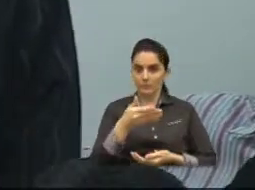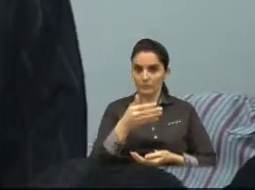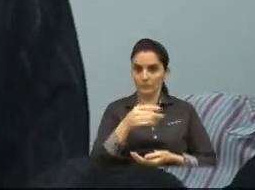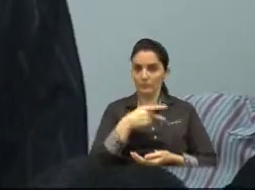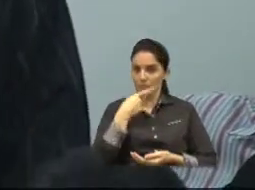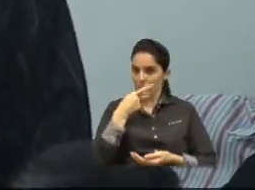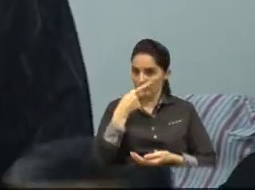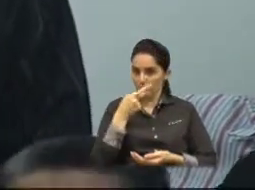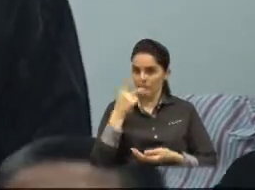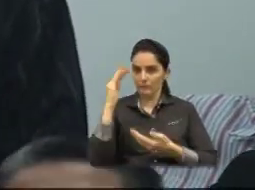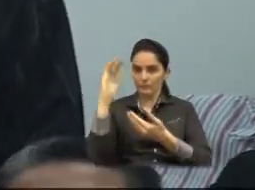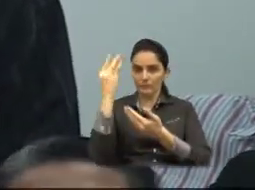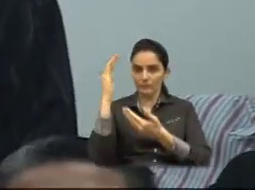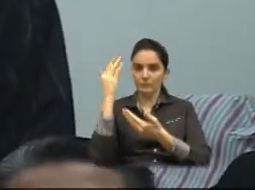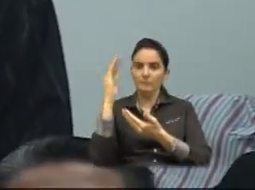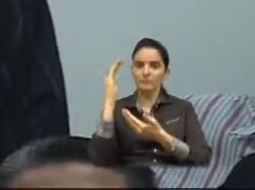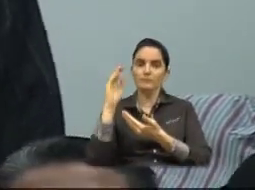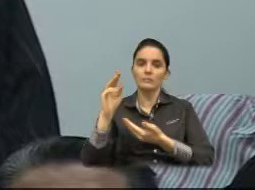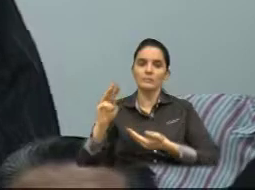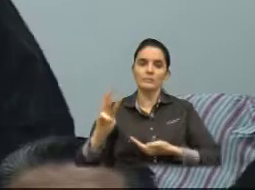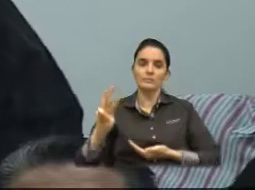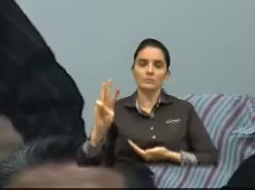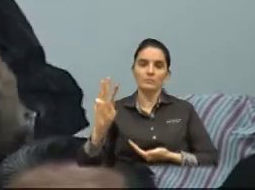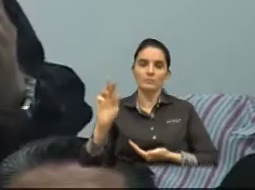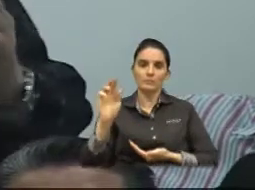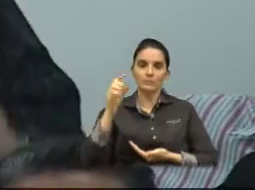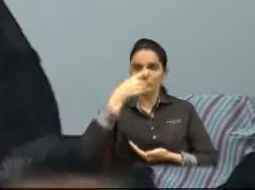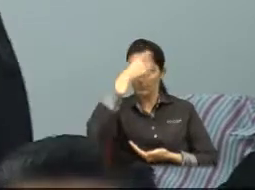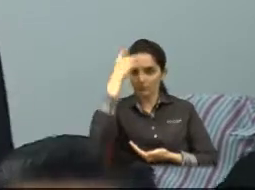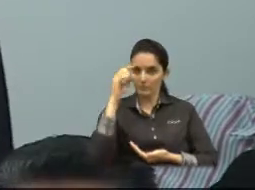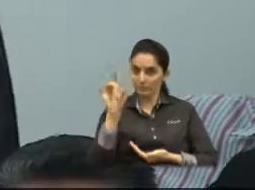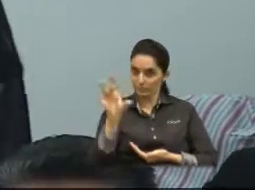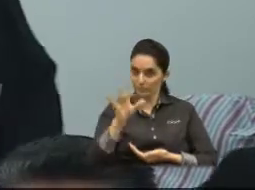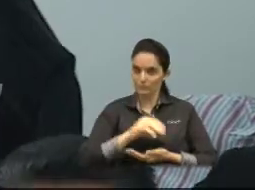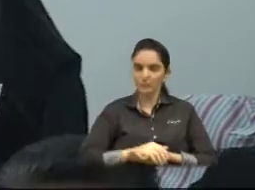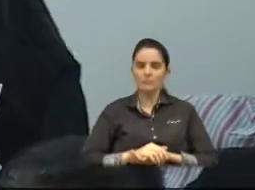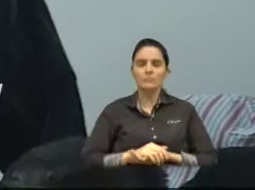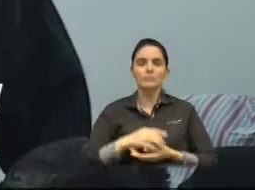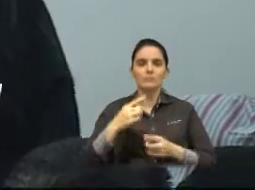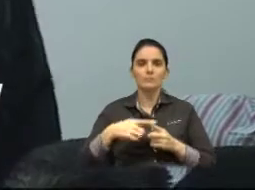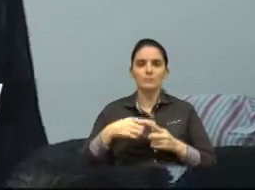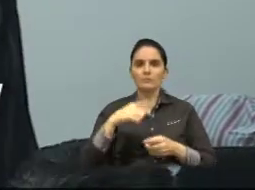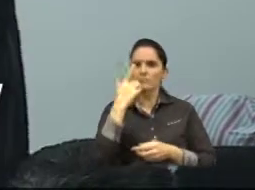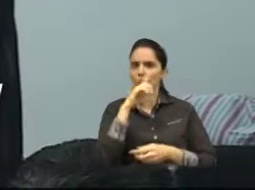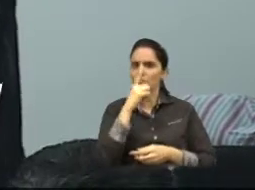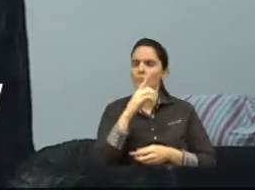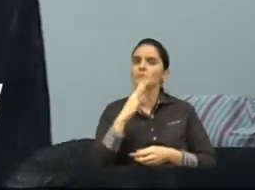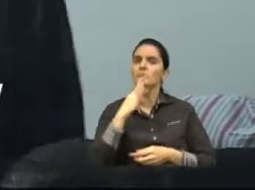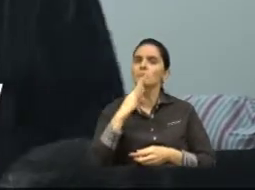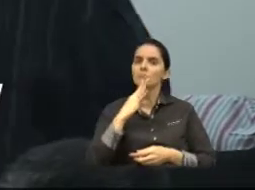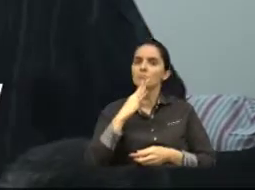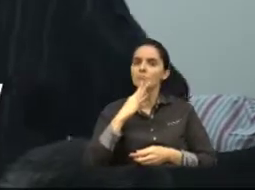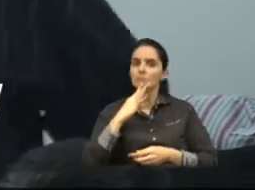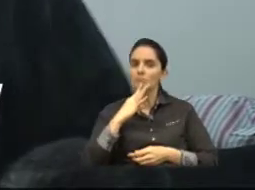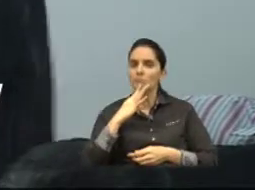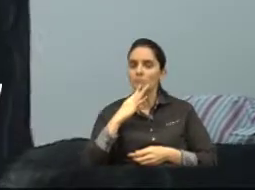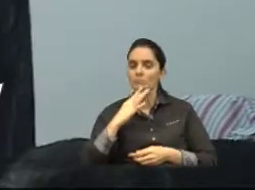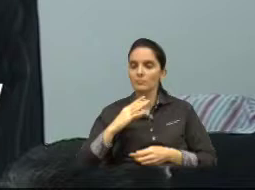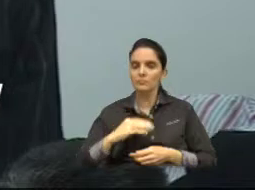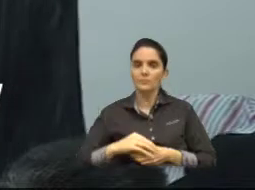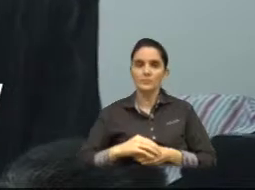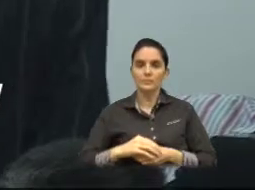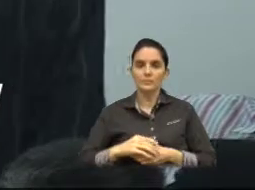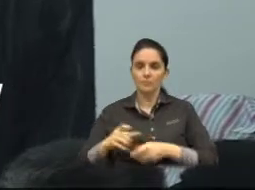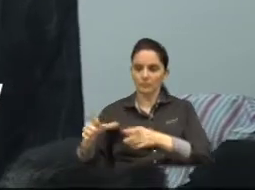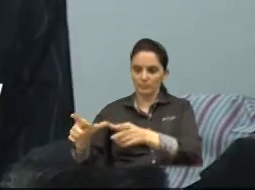o Wagner, porque eu tive a grata satisfação de conhecer o Paulo e o João. João José